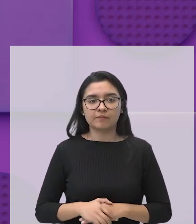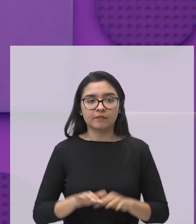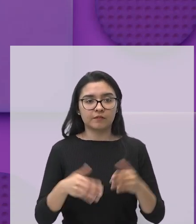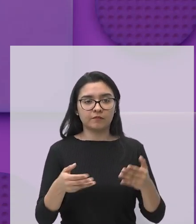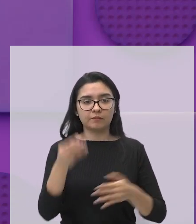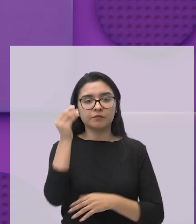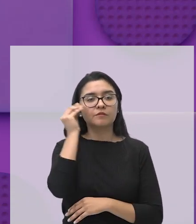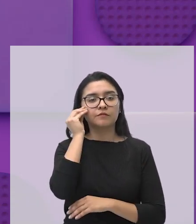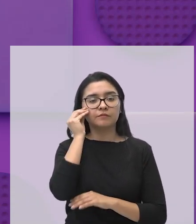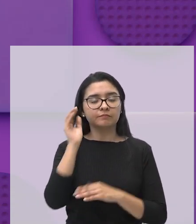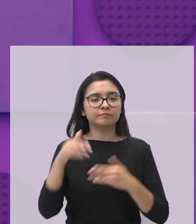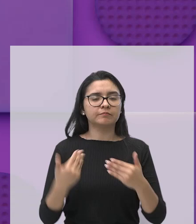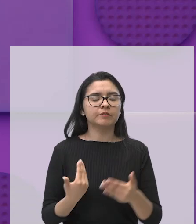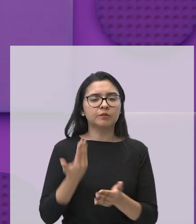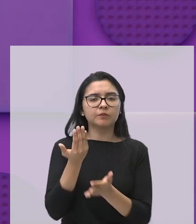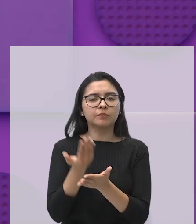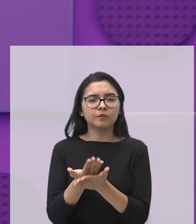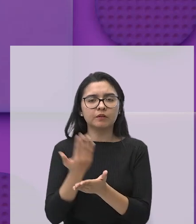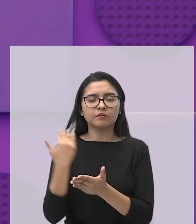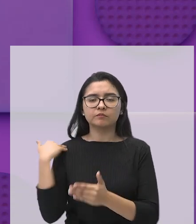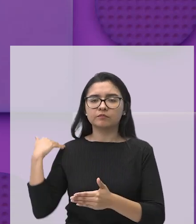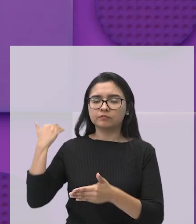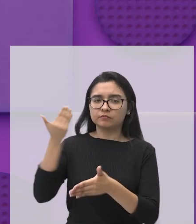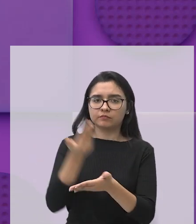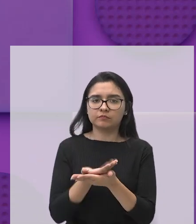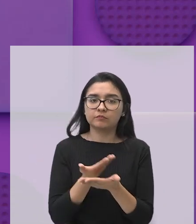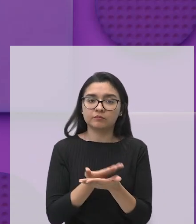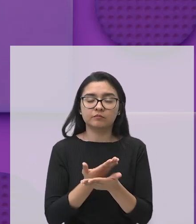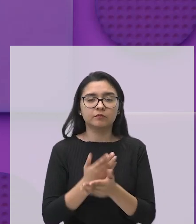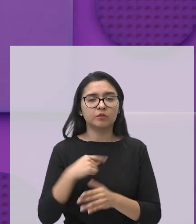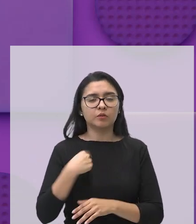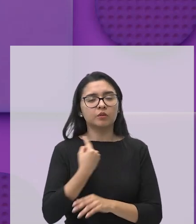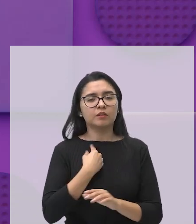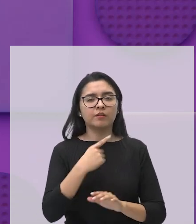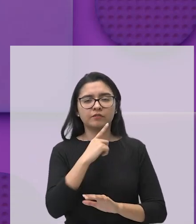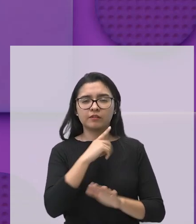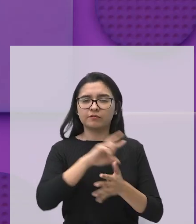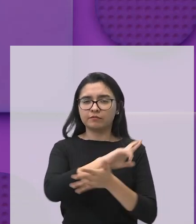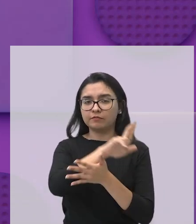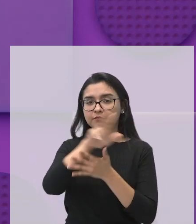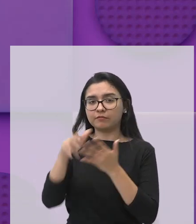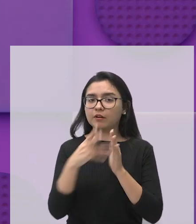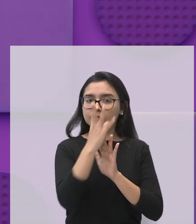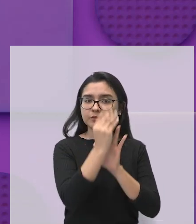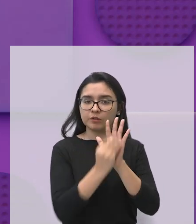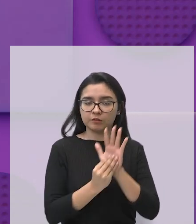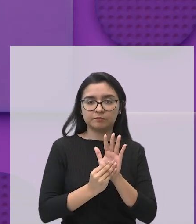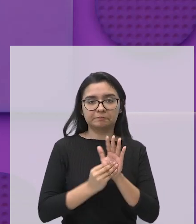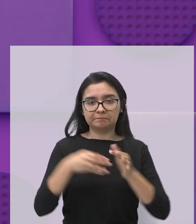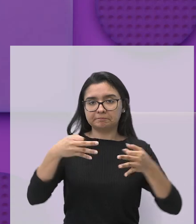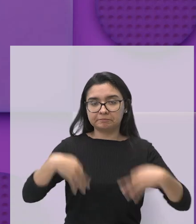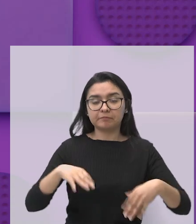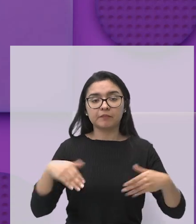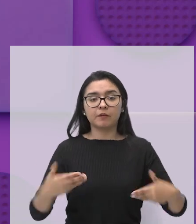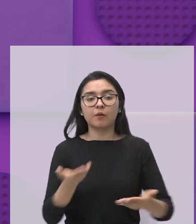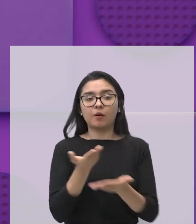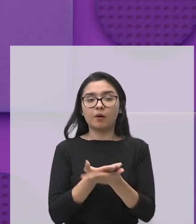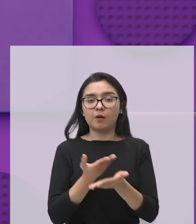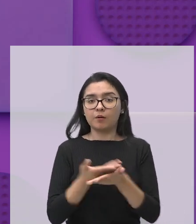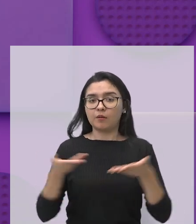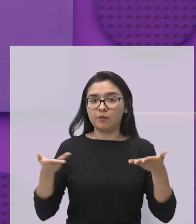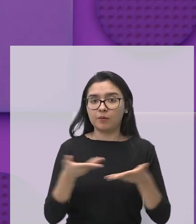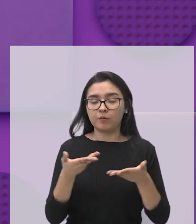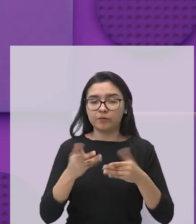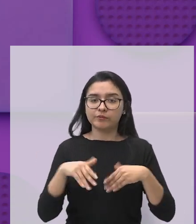só, durante a nossa unidade aqui, né, nós estudamos vários temas, certo? E aqui nessa aula, claro que não